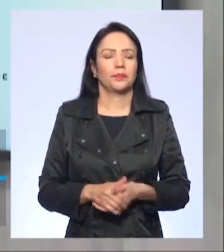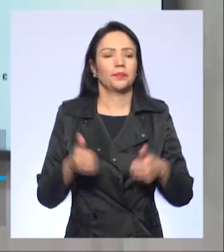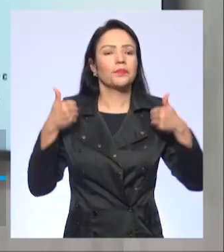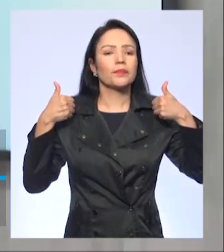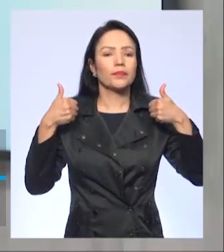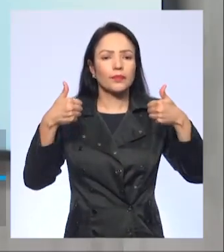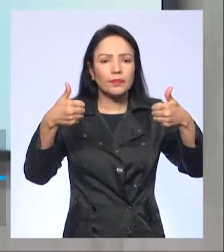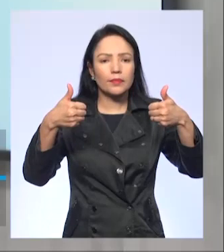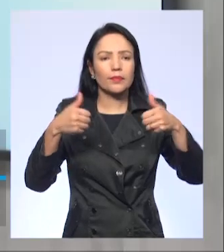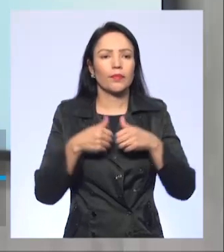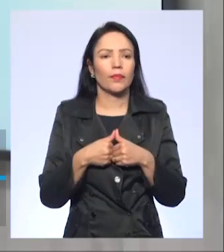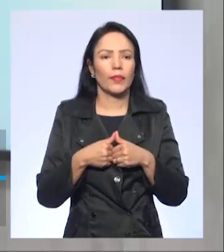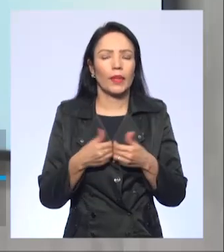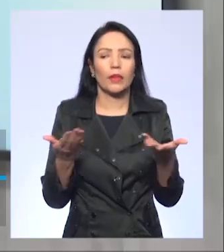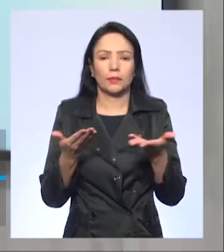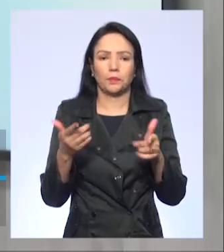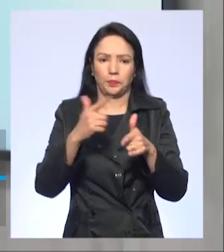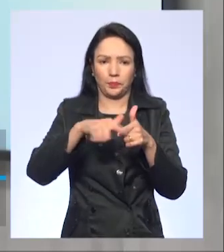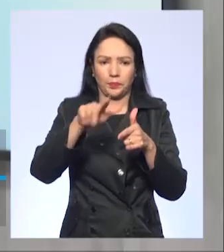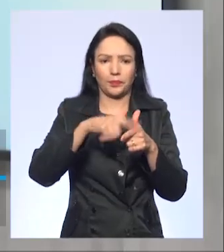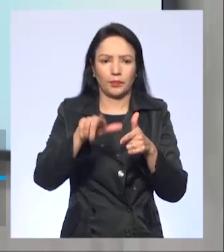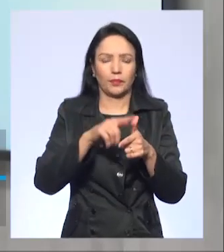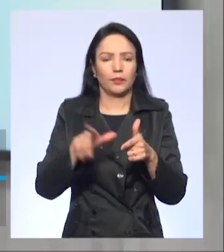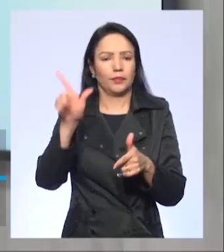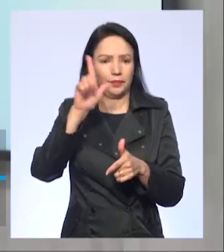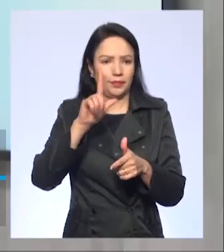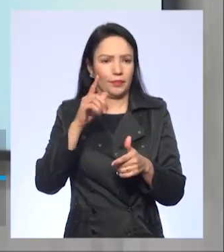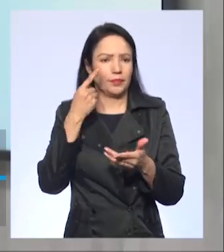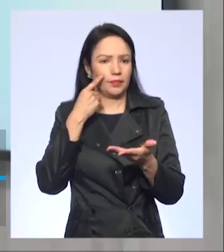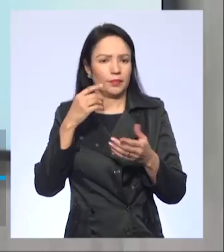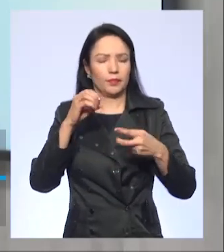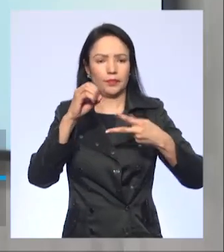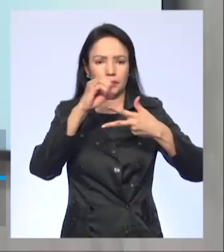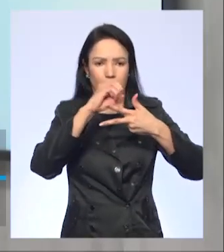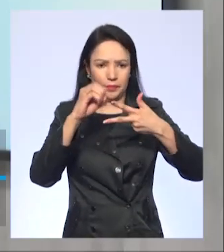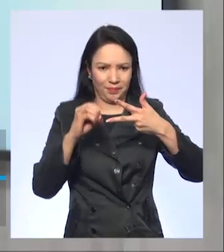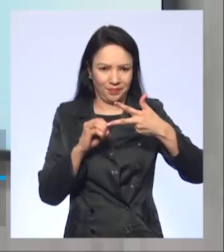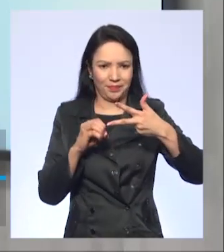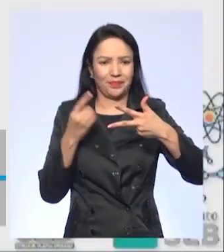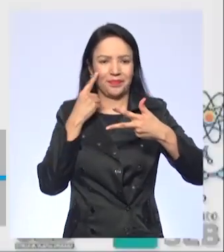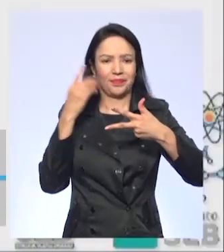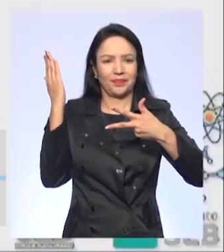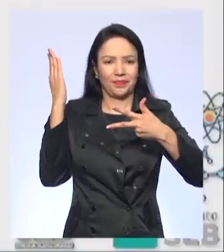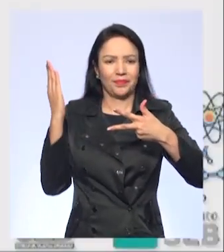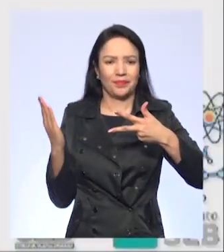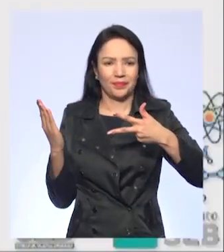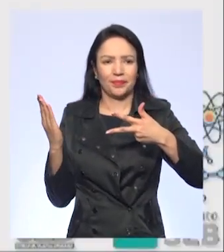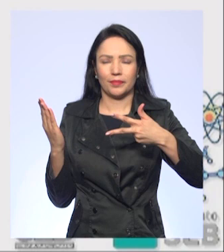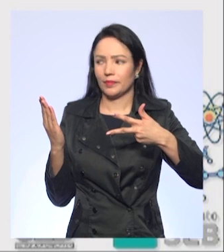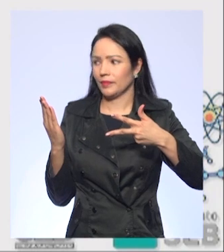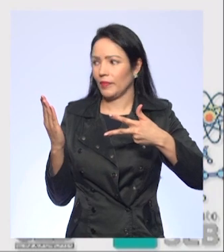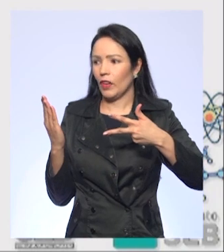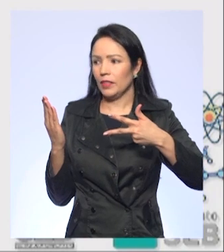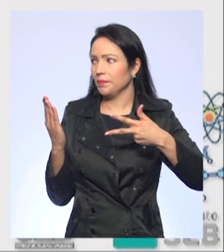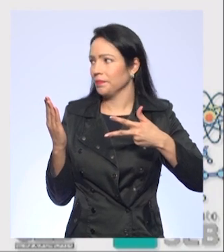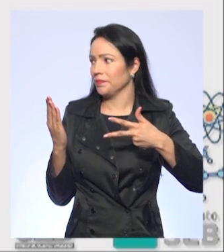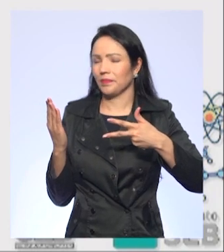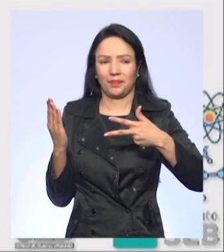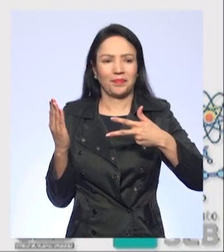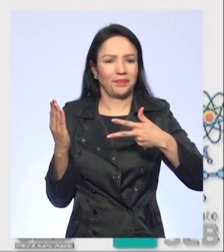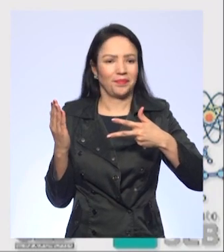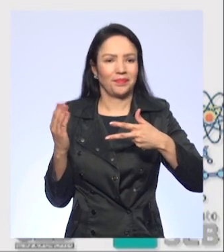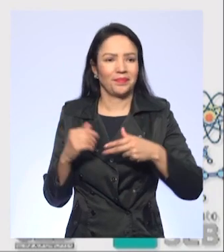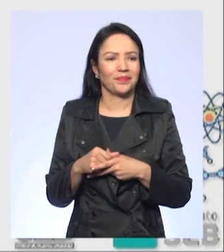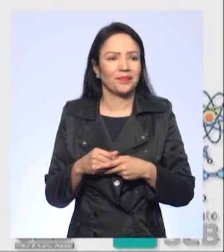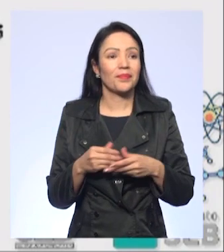Beleza? Vejamos alguns problemas e, obviamente, do Enem. Vem para a tela cheia comigo, bora! O cara fala assim,